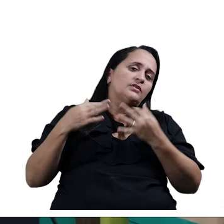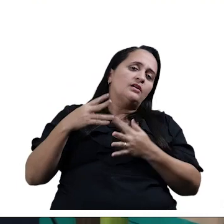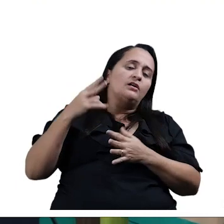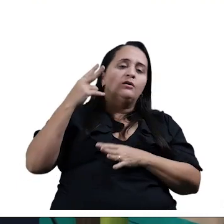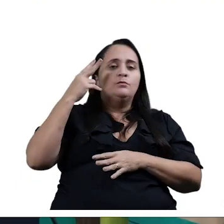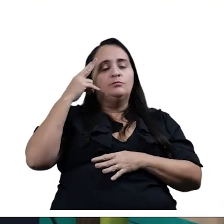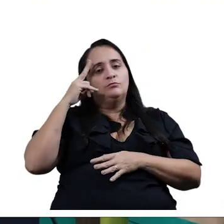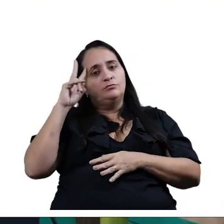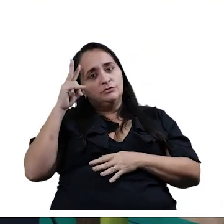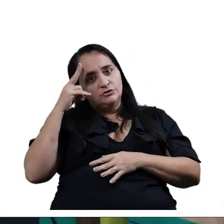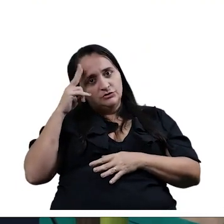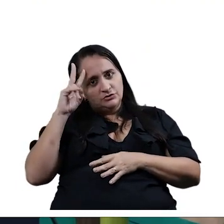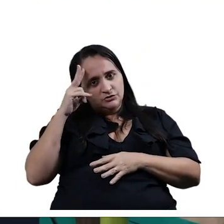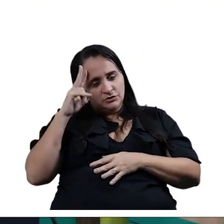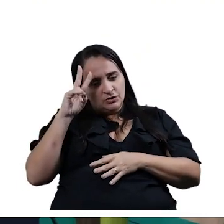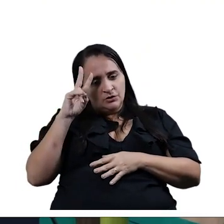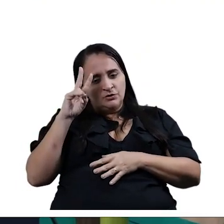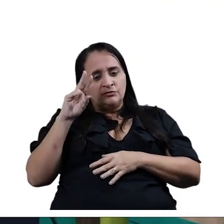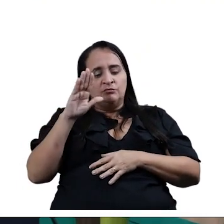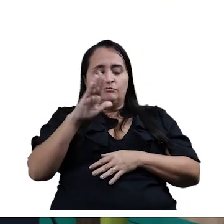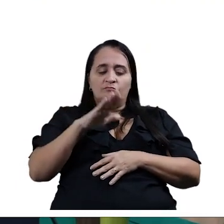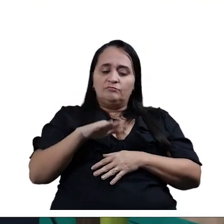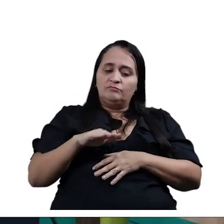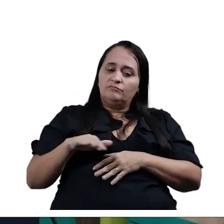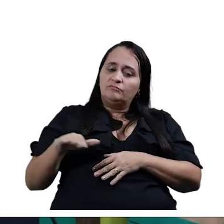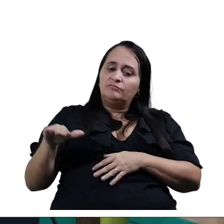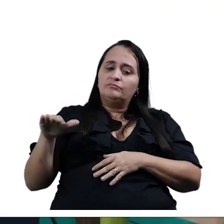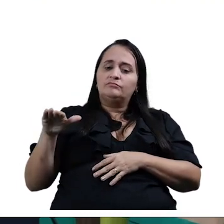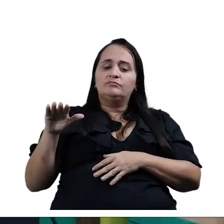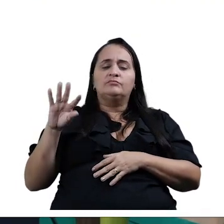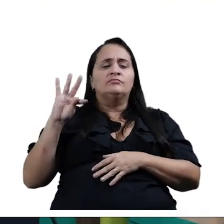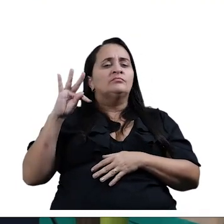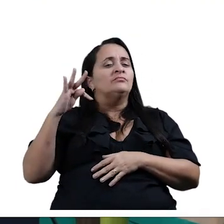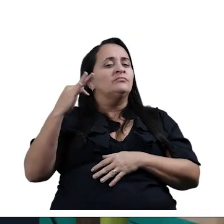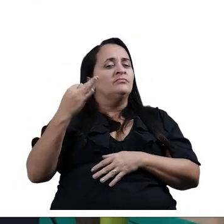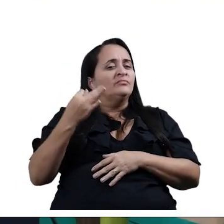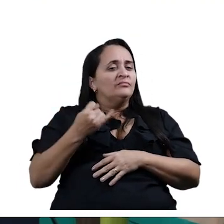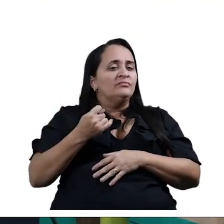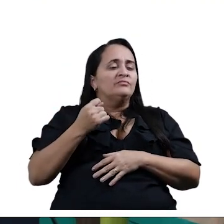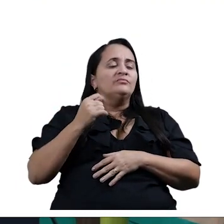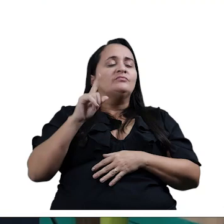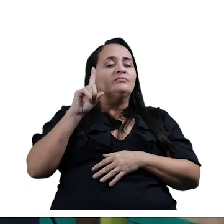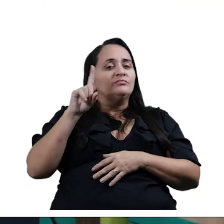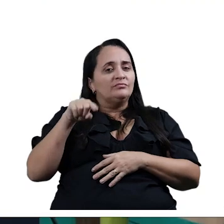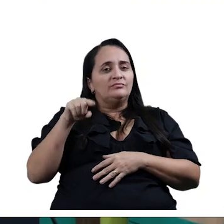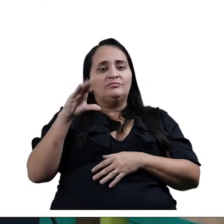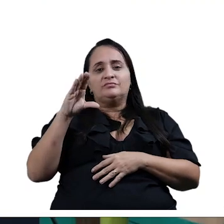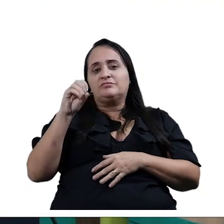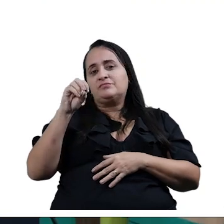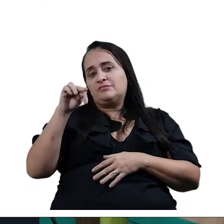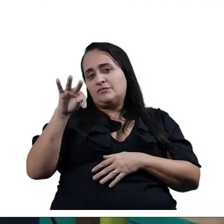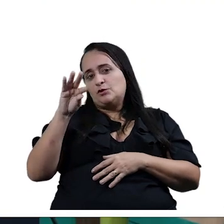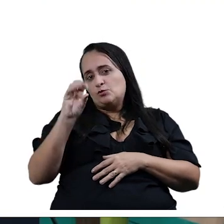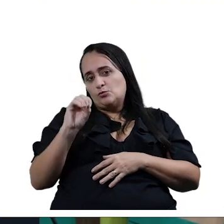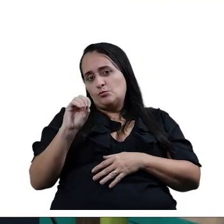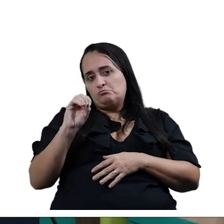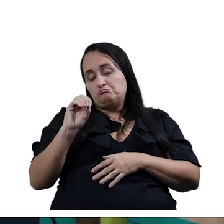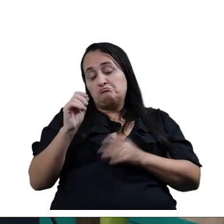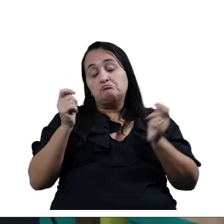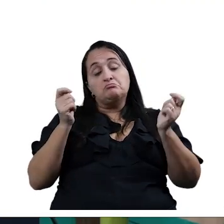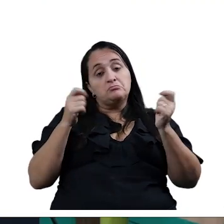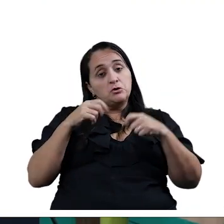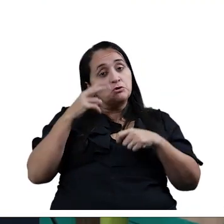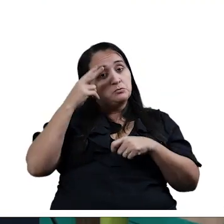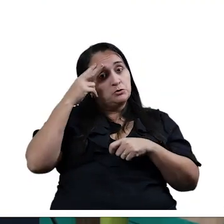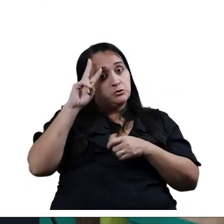história. Então, as nossas historinhas infantis aí fazem tudo parte desse gênero textual. Pode ser uma